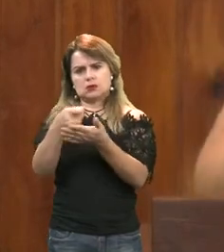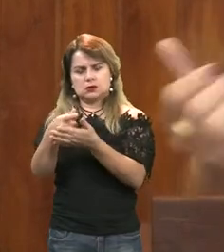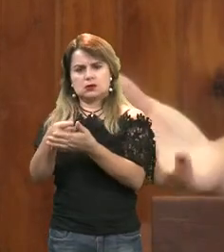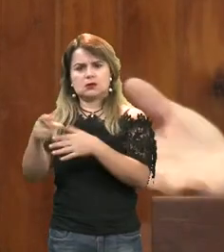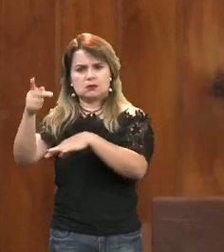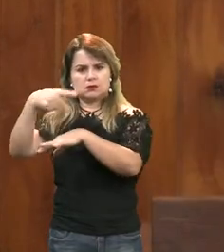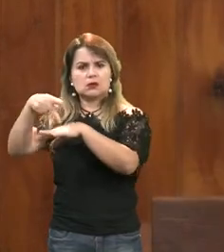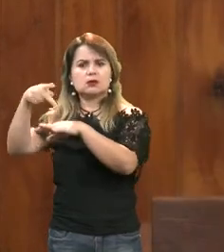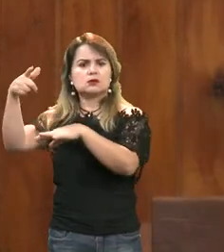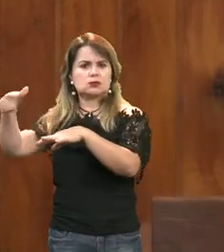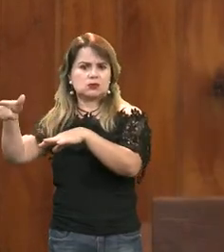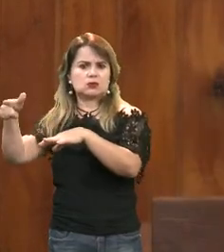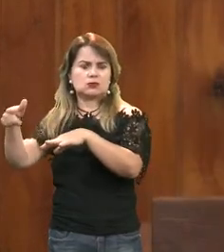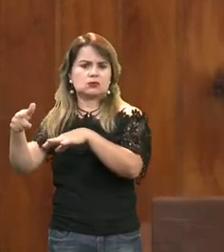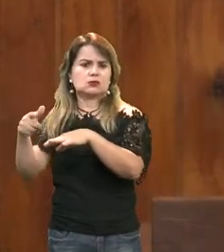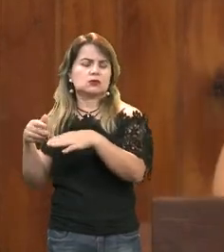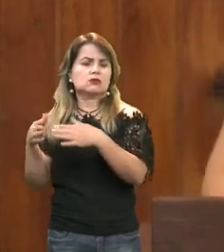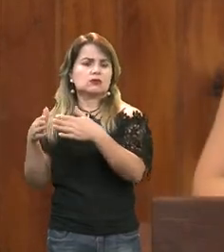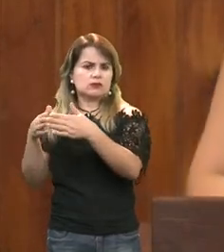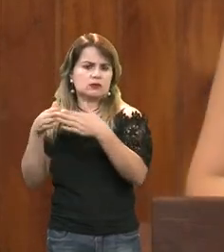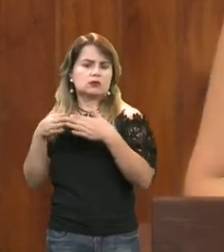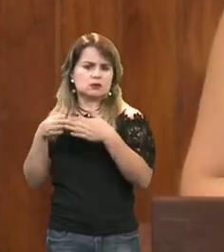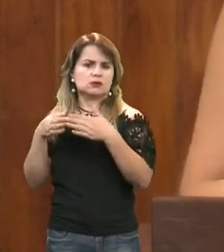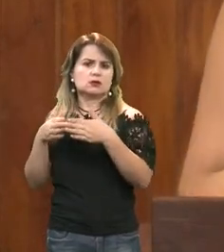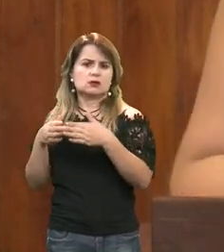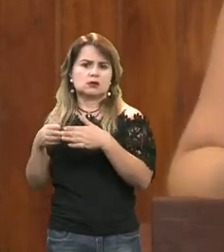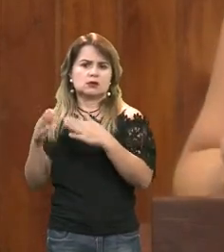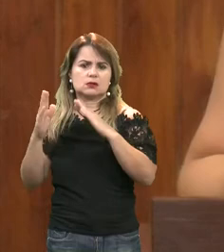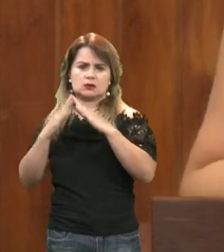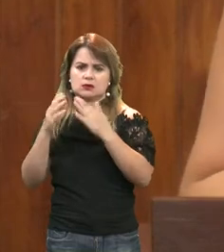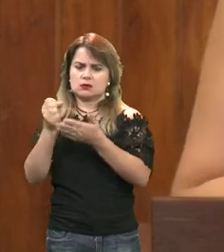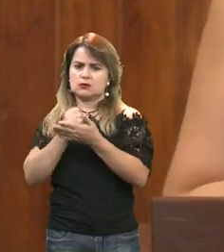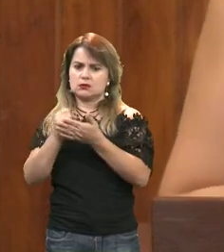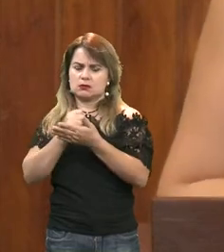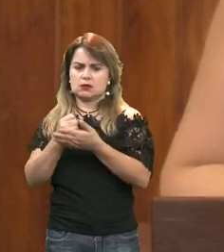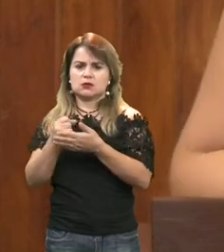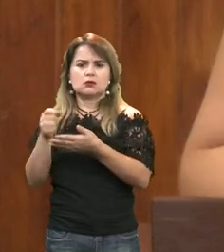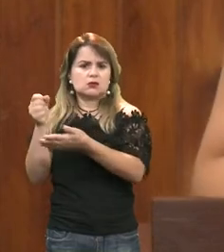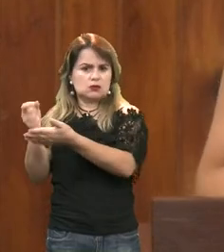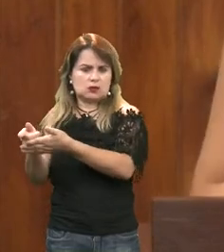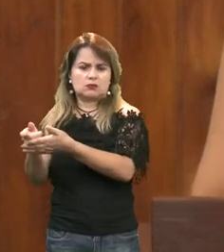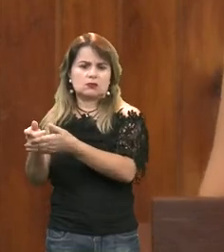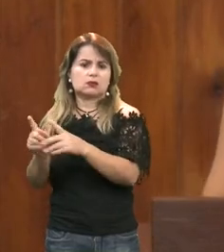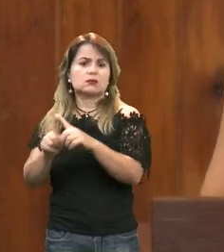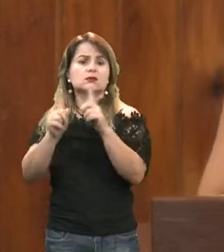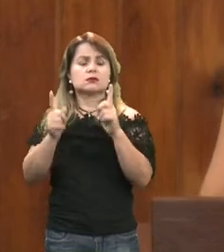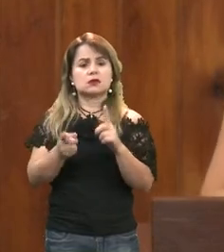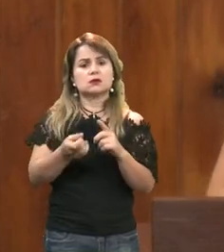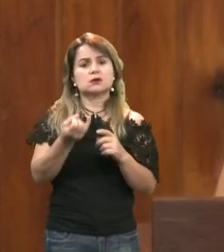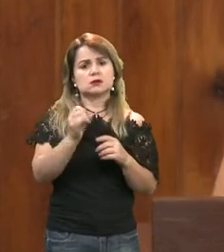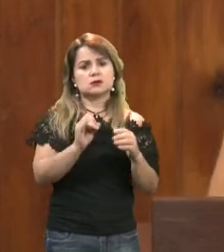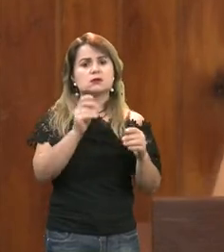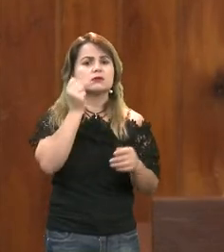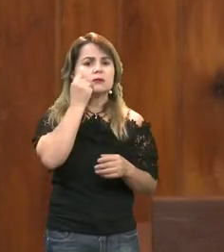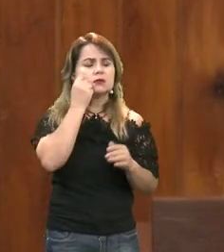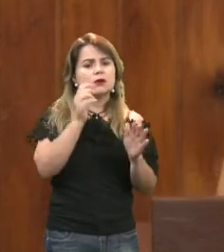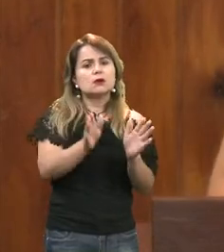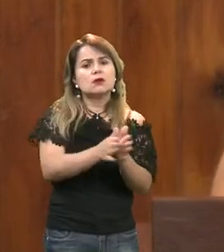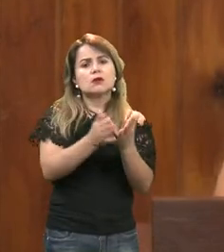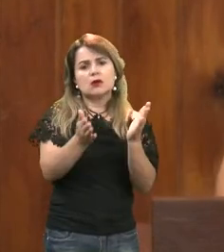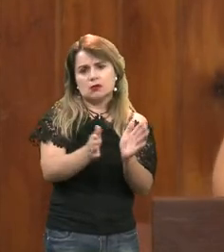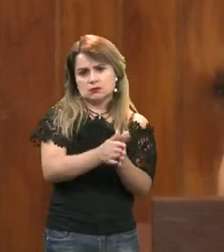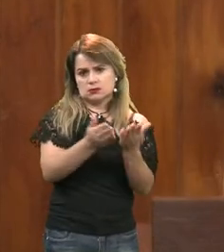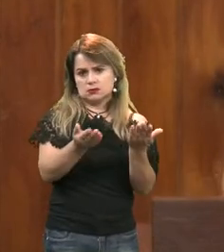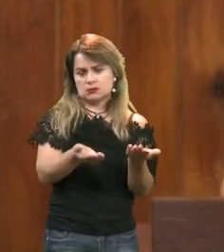posso chegar no balcão da farmácia e pedir. Mas e aquela mãe que tem 3 crianças, uma delas tem